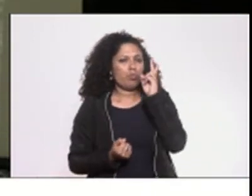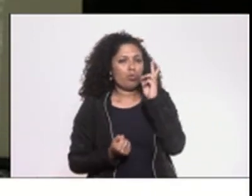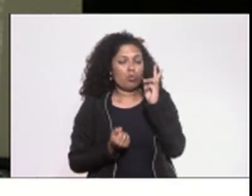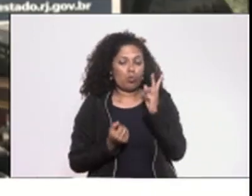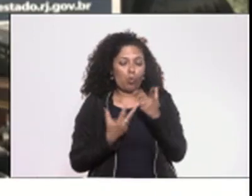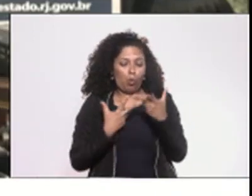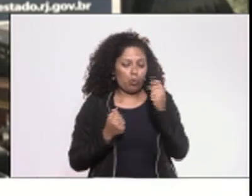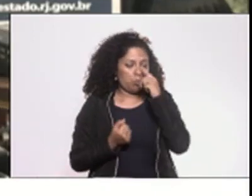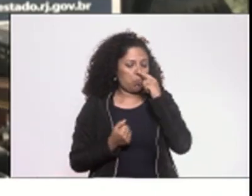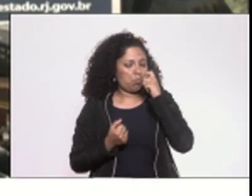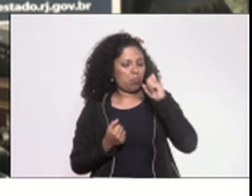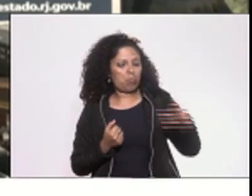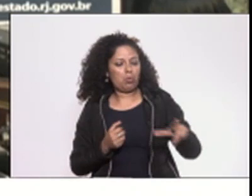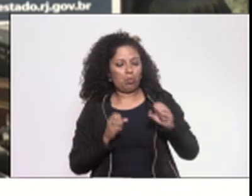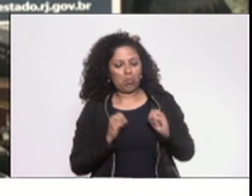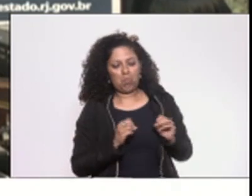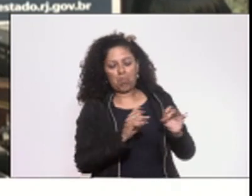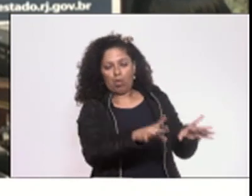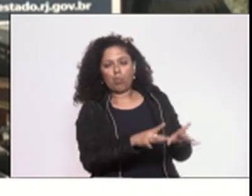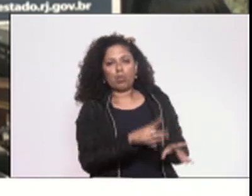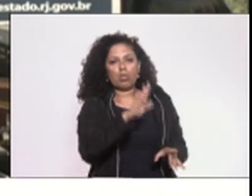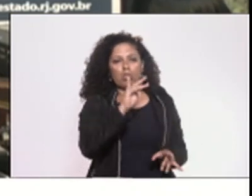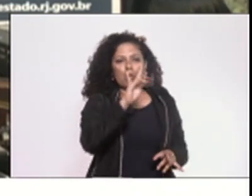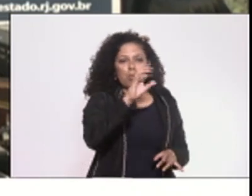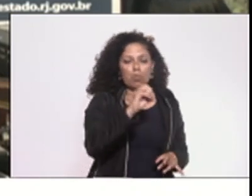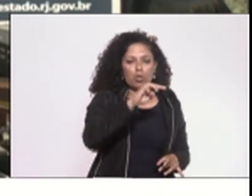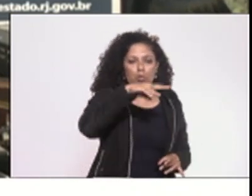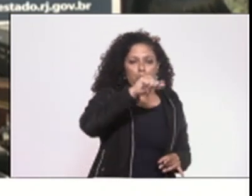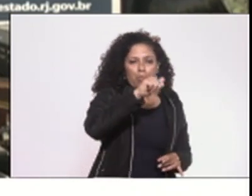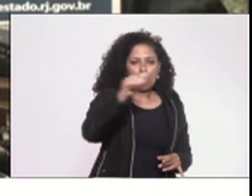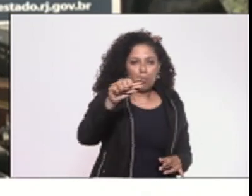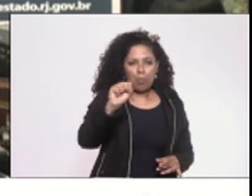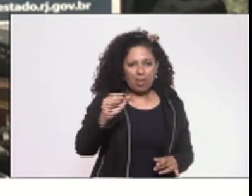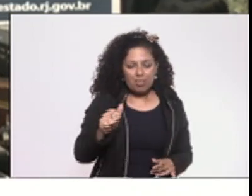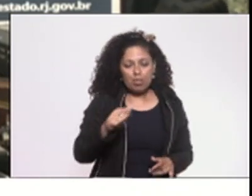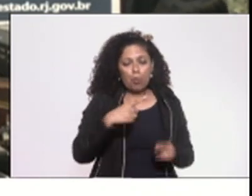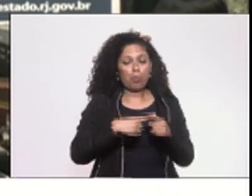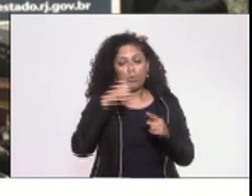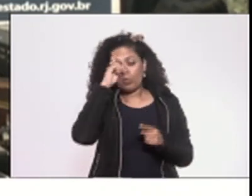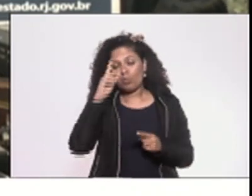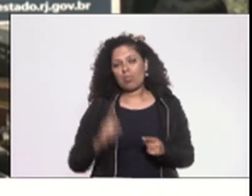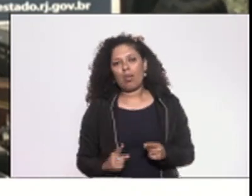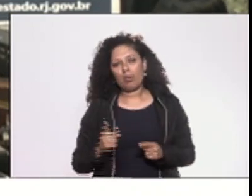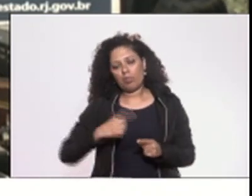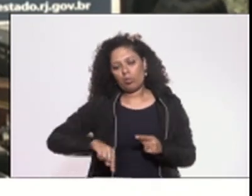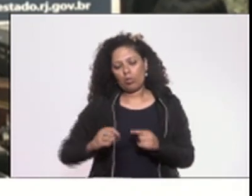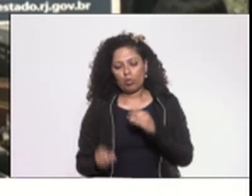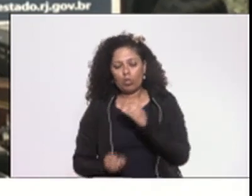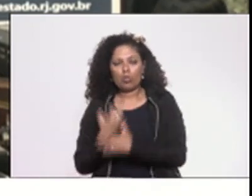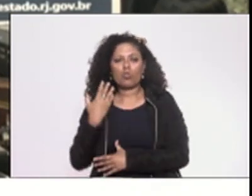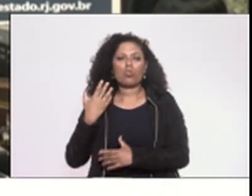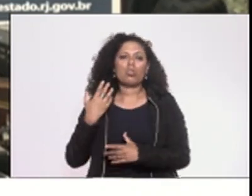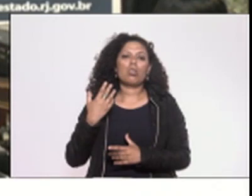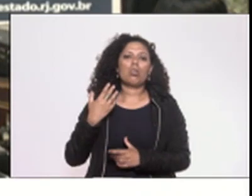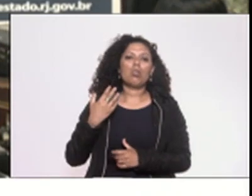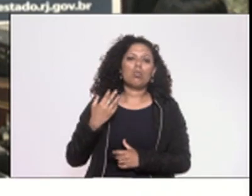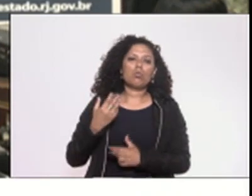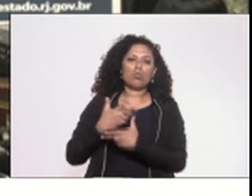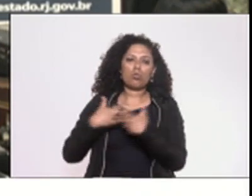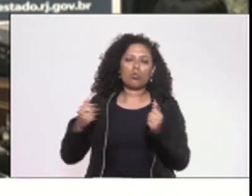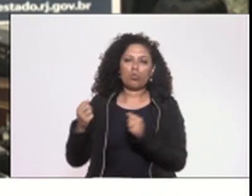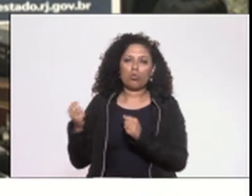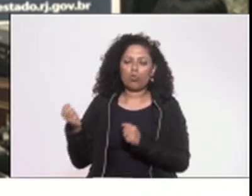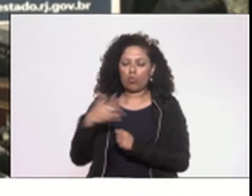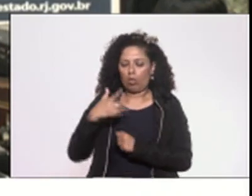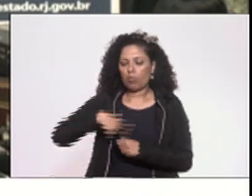porque simplesmente não sabe o que fazer com ela. E aí, olhando esse problema, nasceu o modelo de negócios da Biosoft. O que a gente